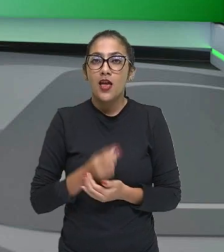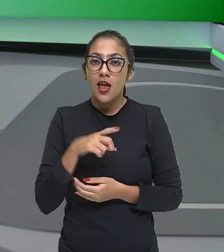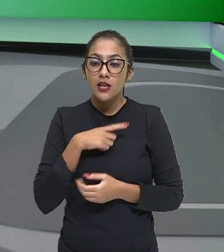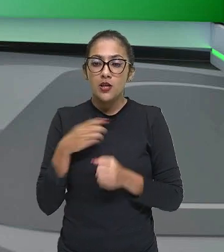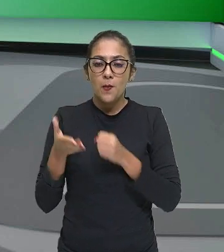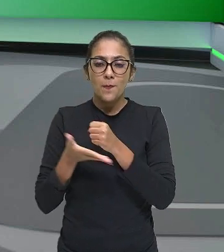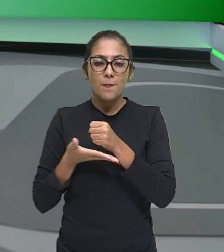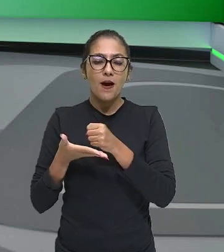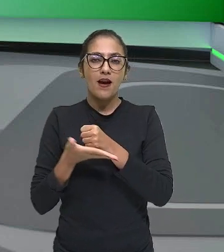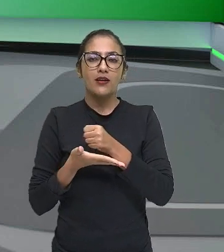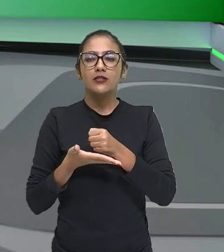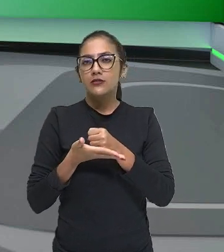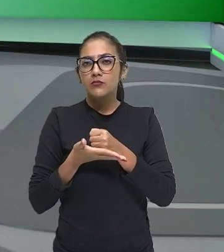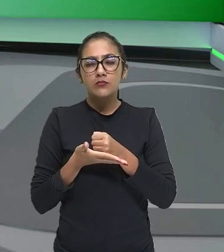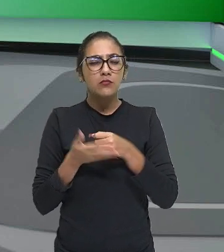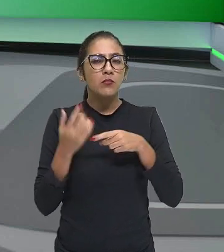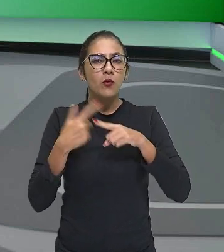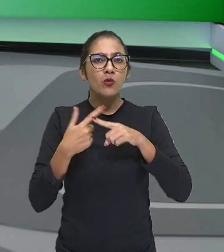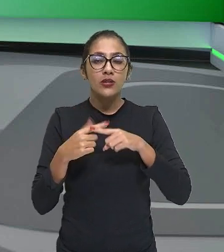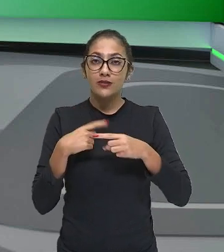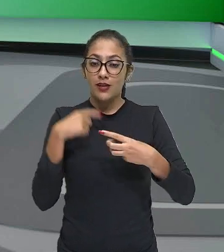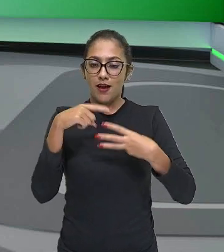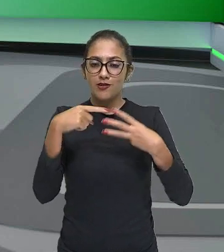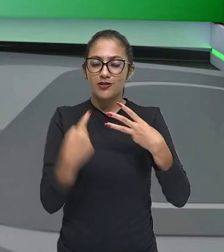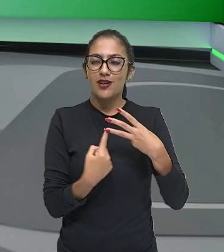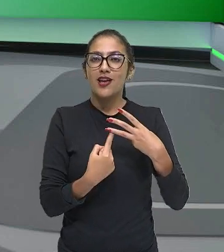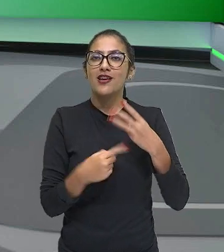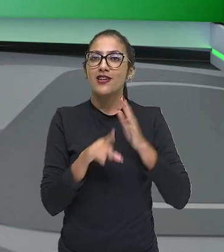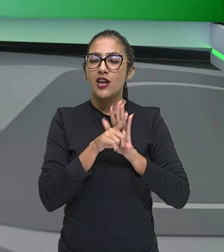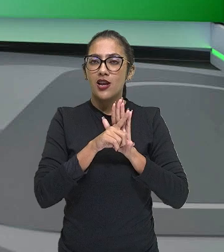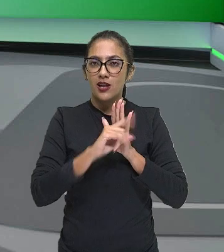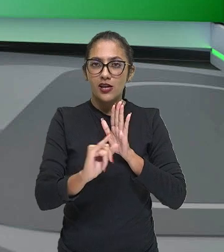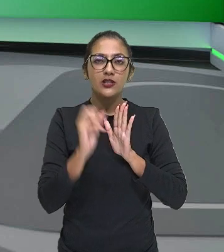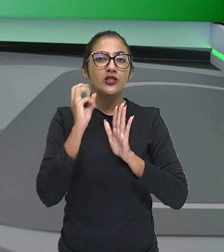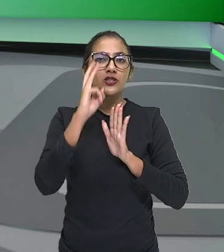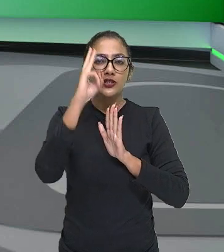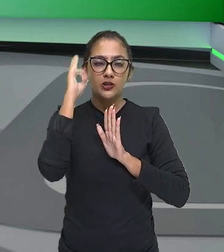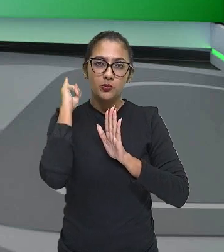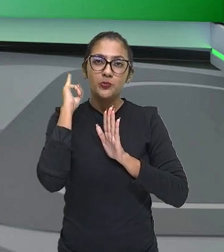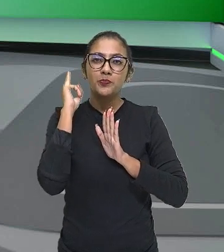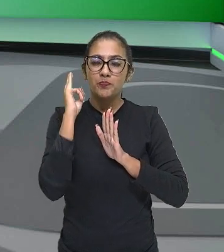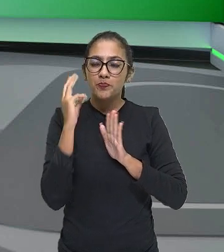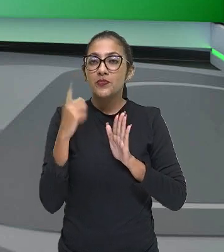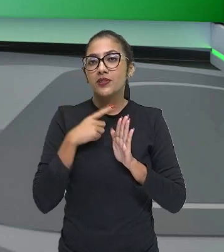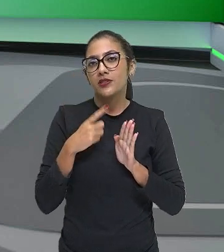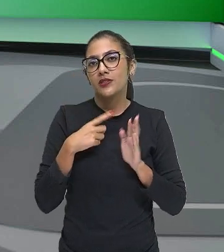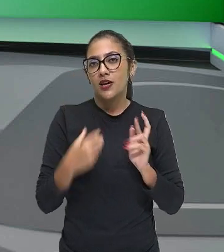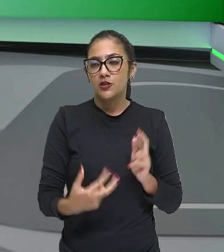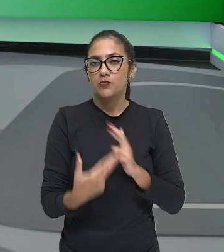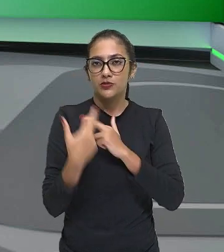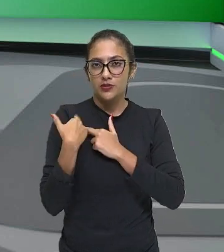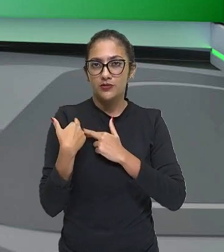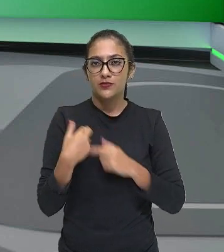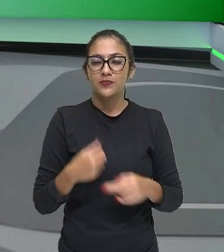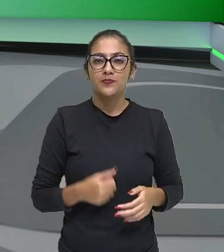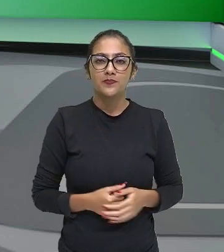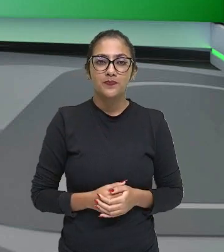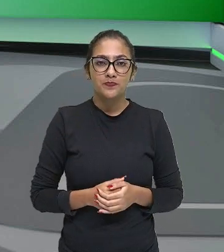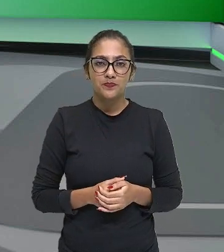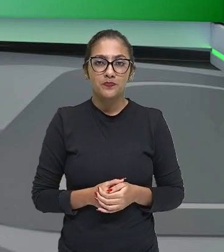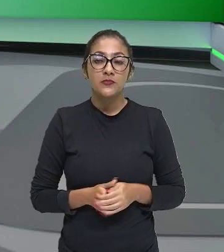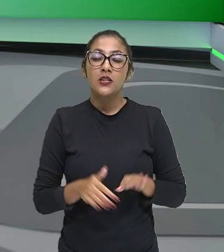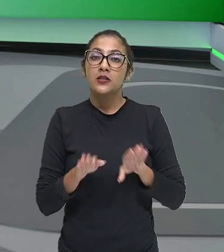seja, essa base eu tenho aí as três leis, que envolvem aí os pilares da mecânica clássica,